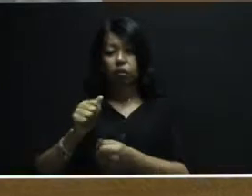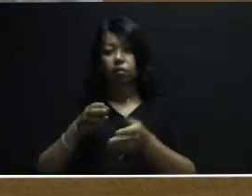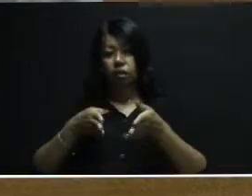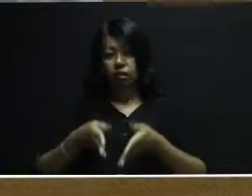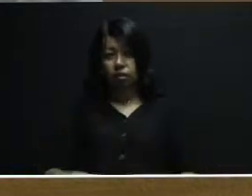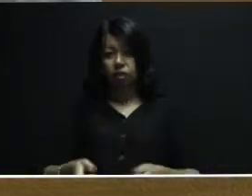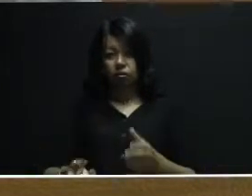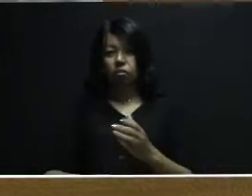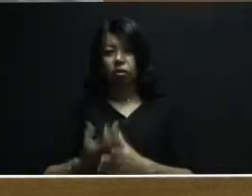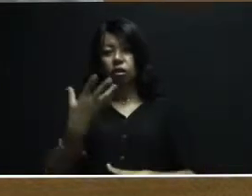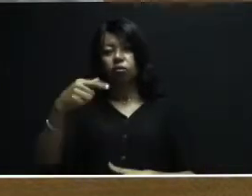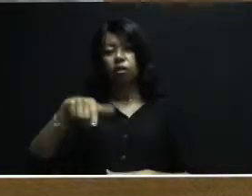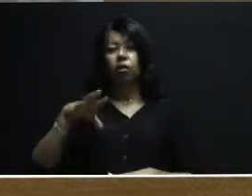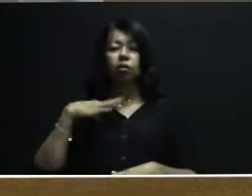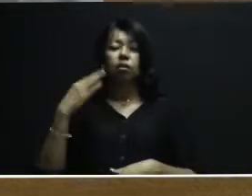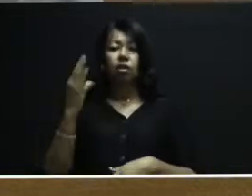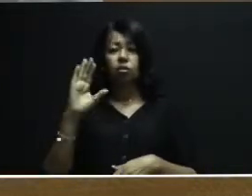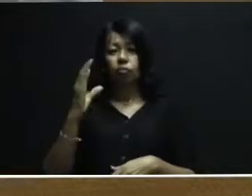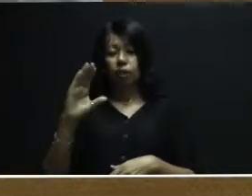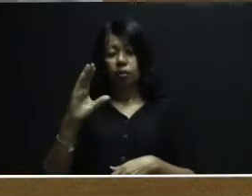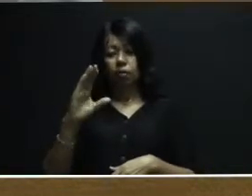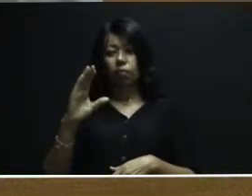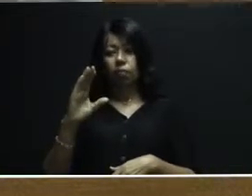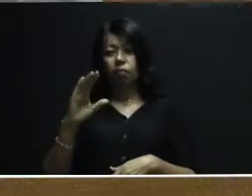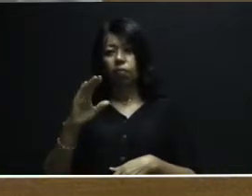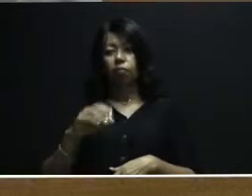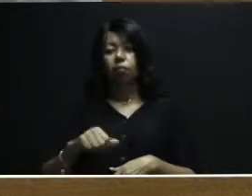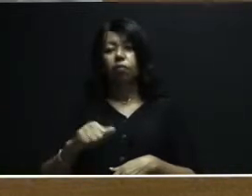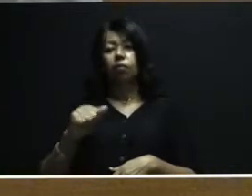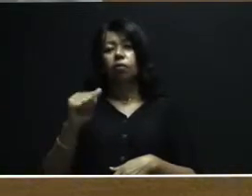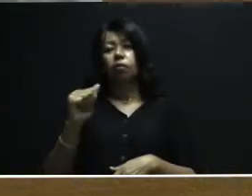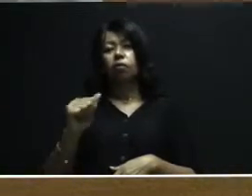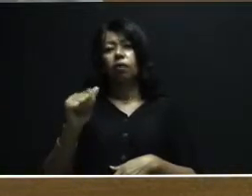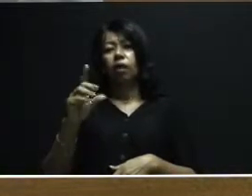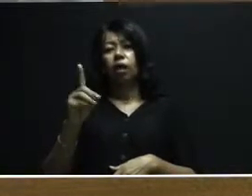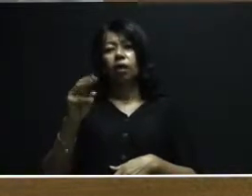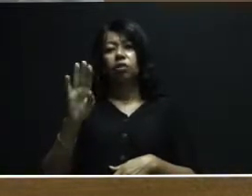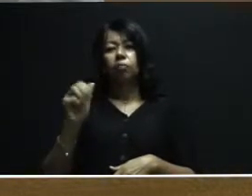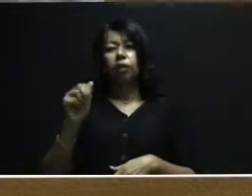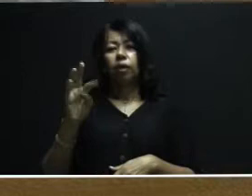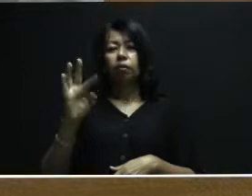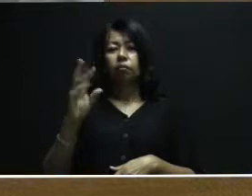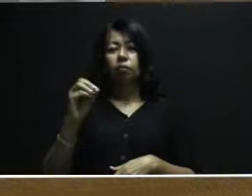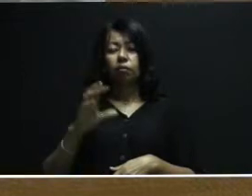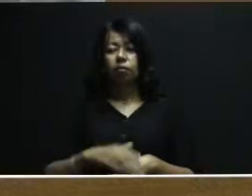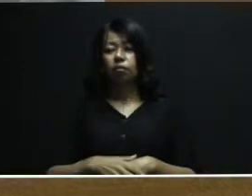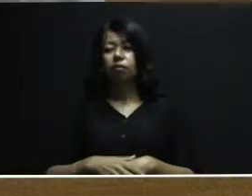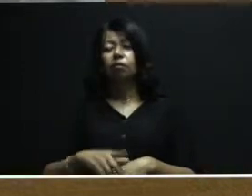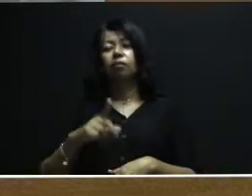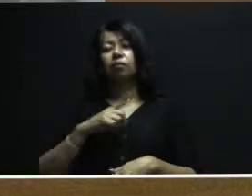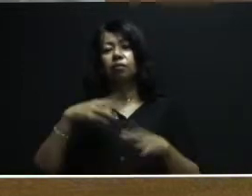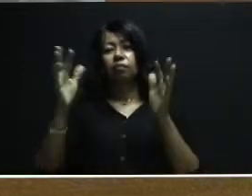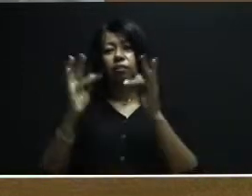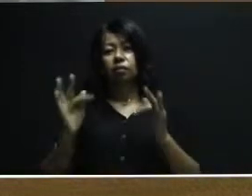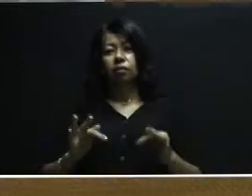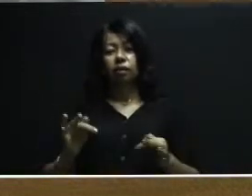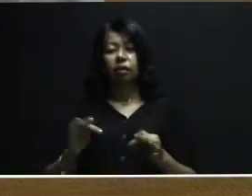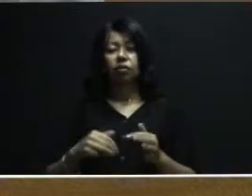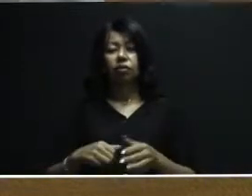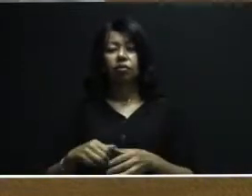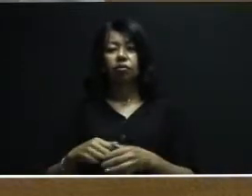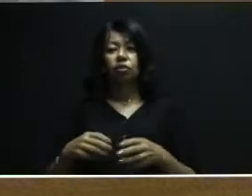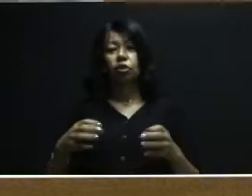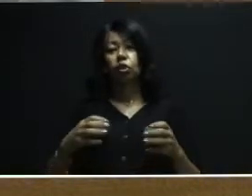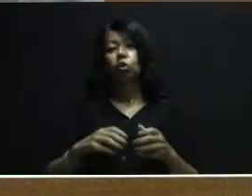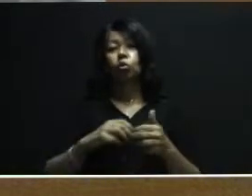criado aqui em Cubatão, o Agberto Correia de Matos. Tive a felicidade de, na seleção